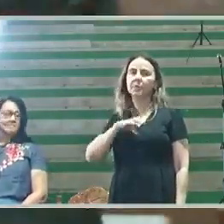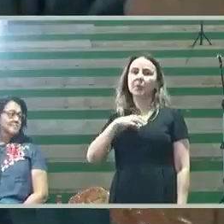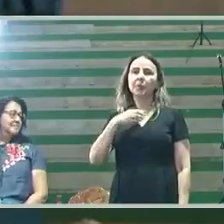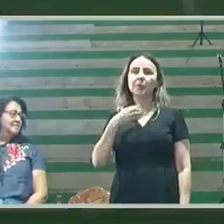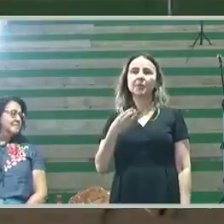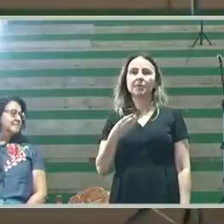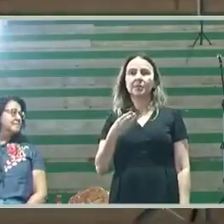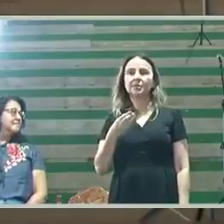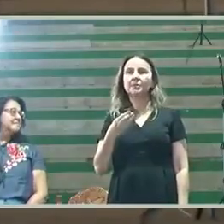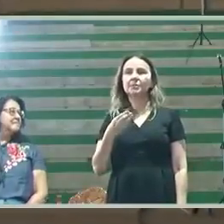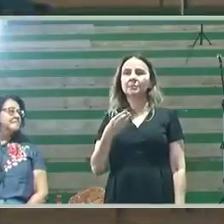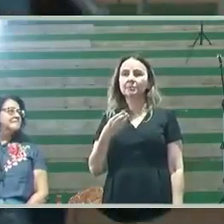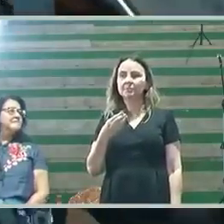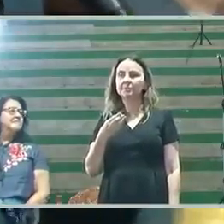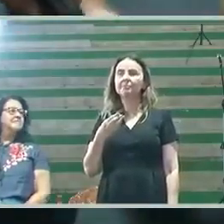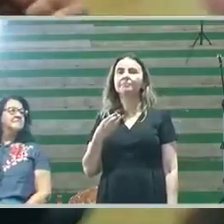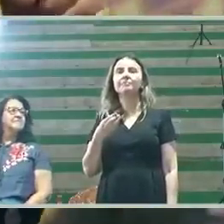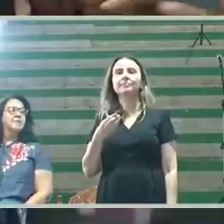Você chamou, ele veio.